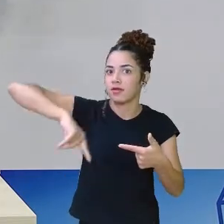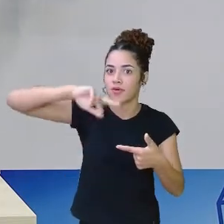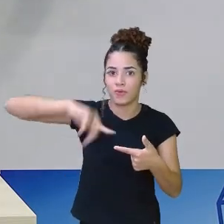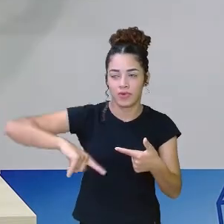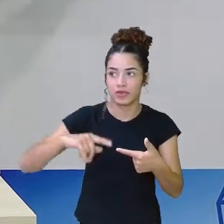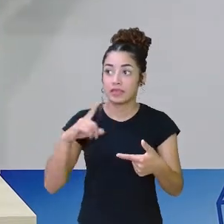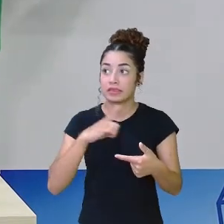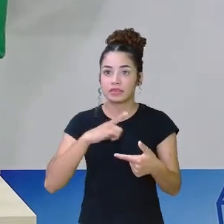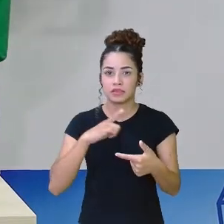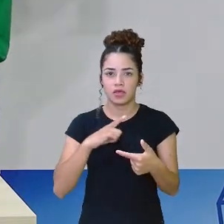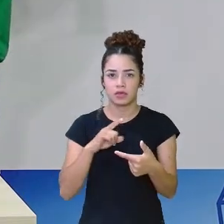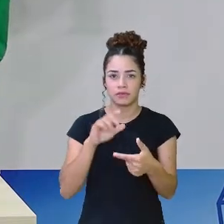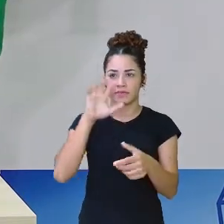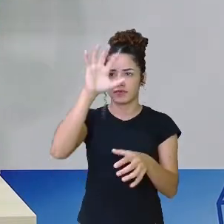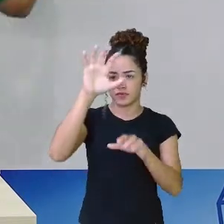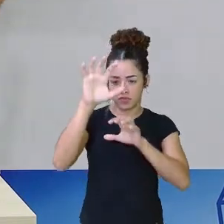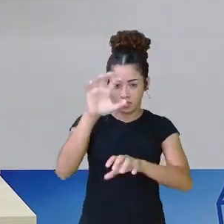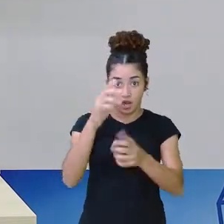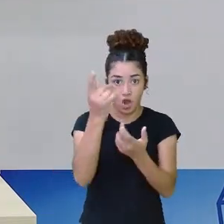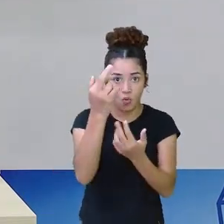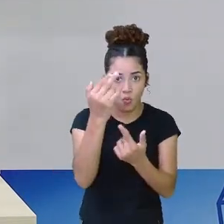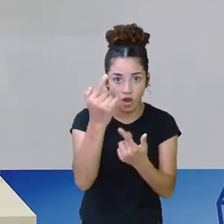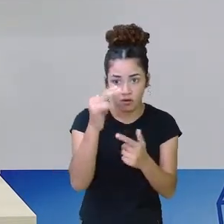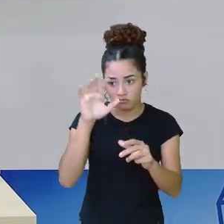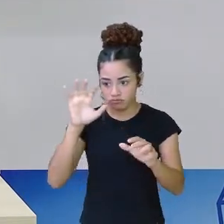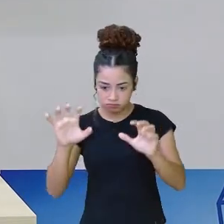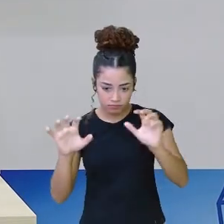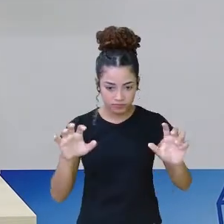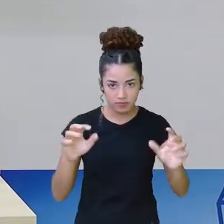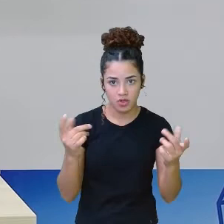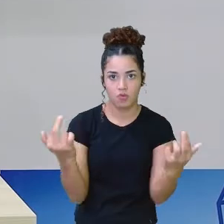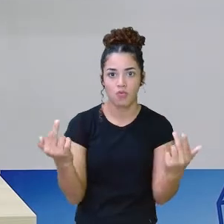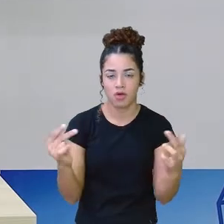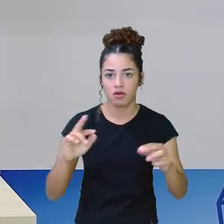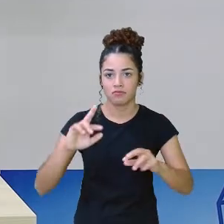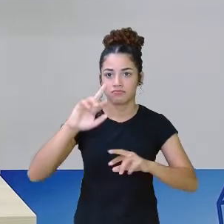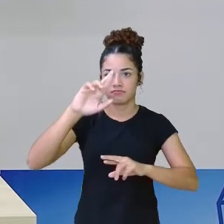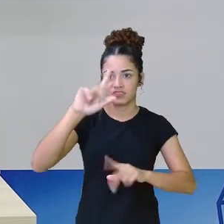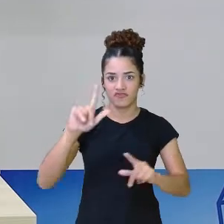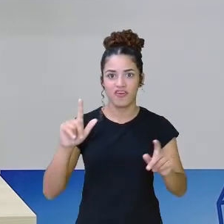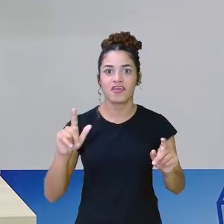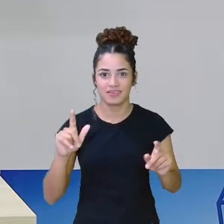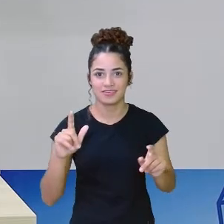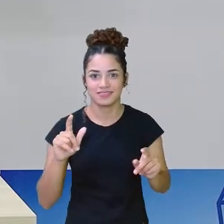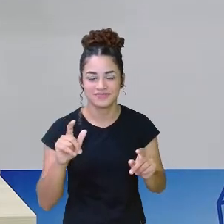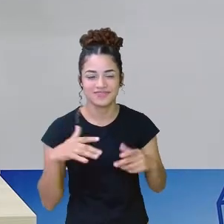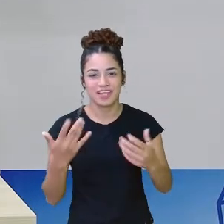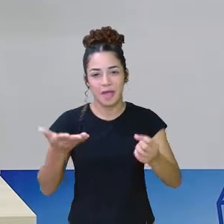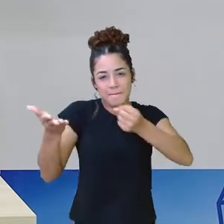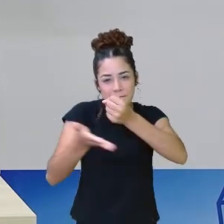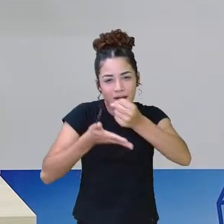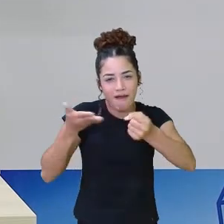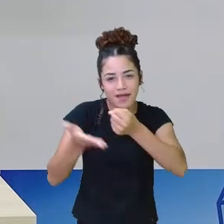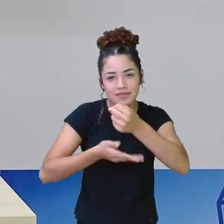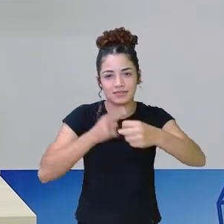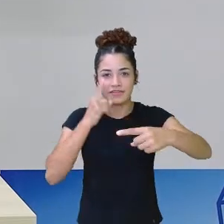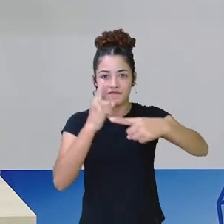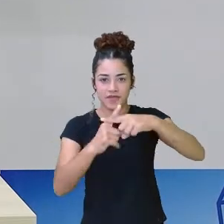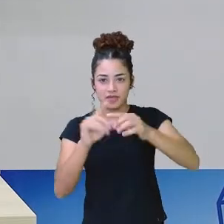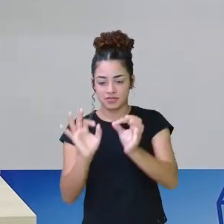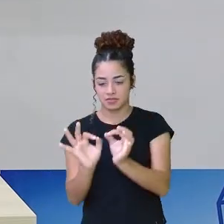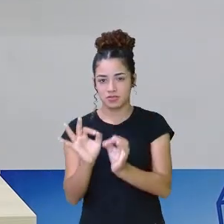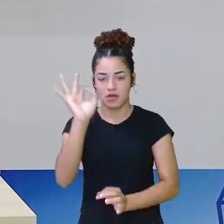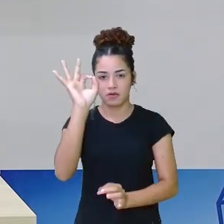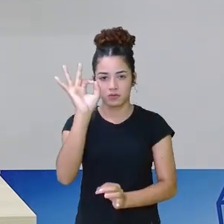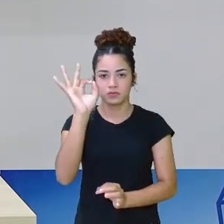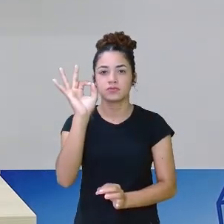tenho 2 lados diferentes, que é o que a gente conhece como base vezes a